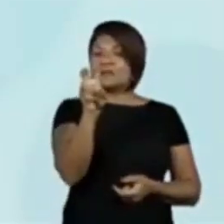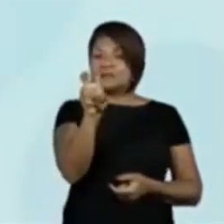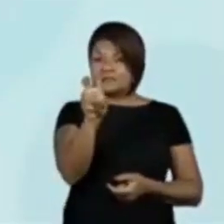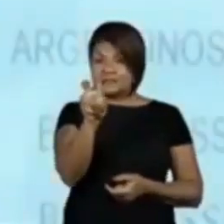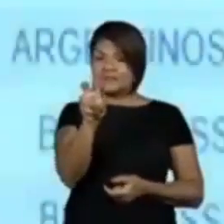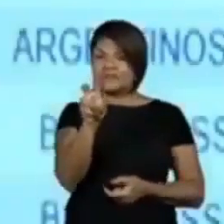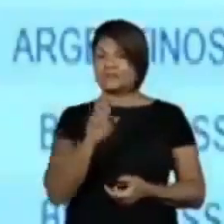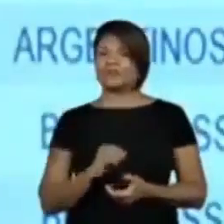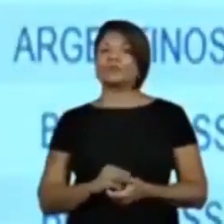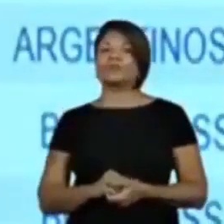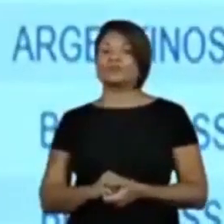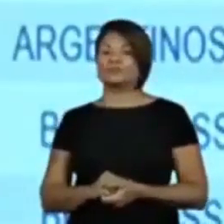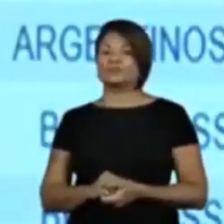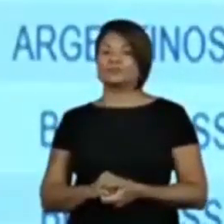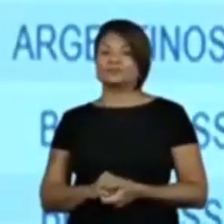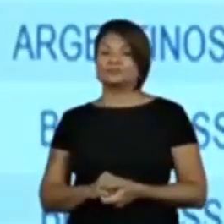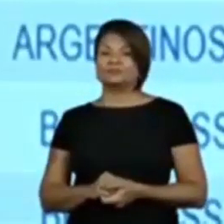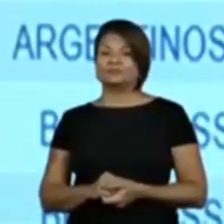45.